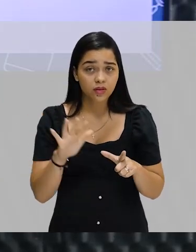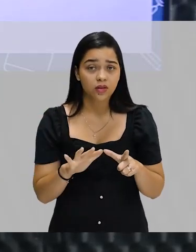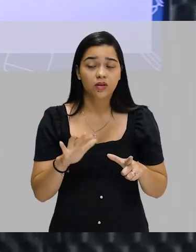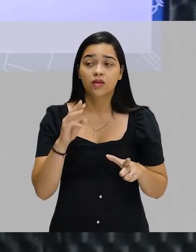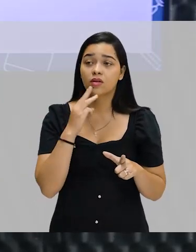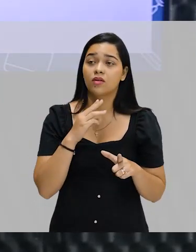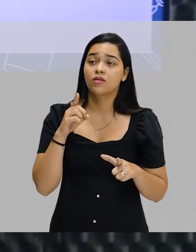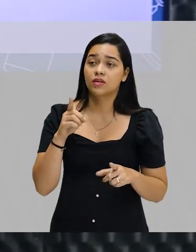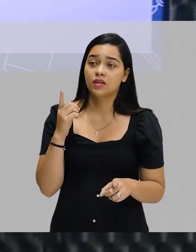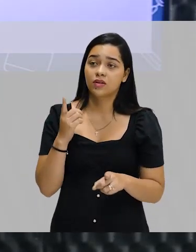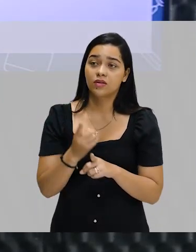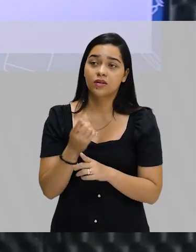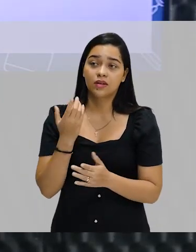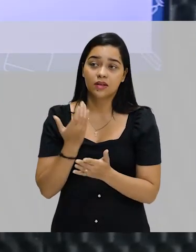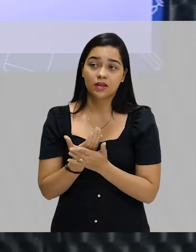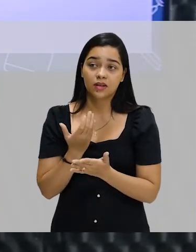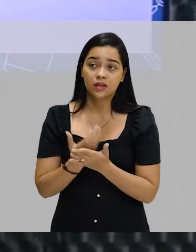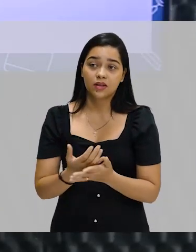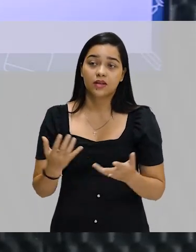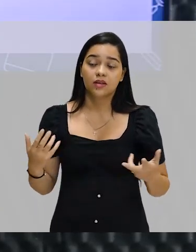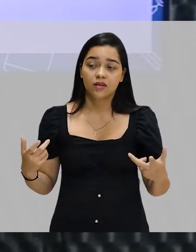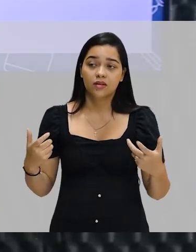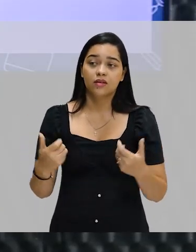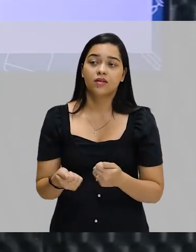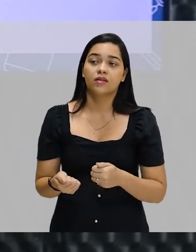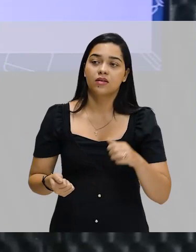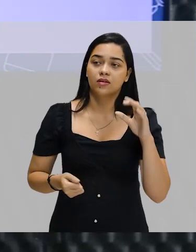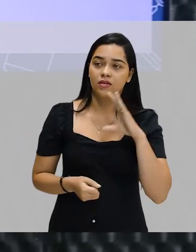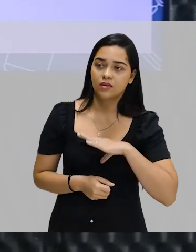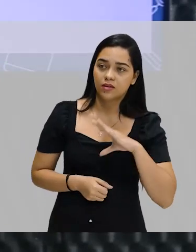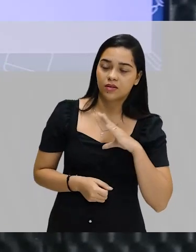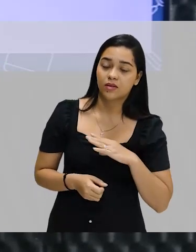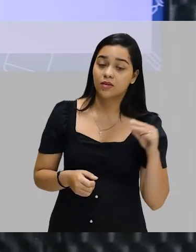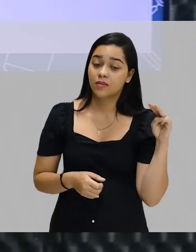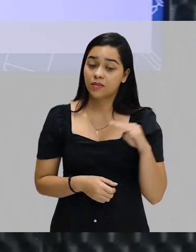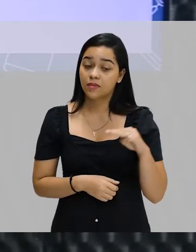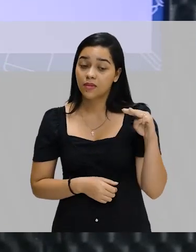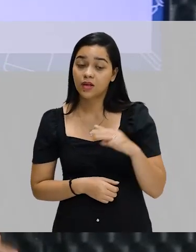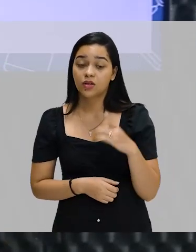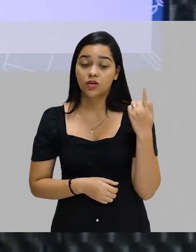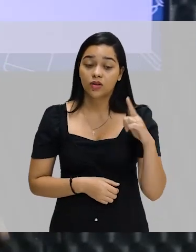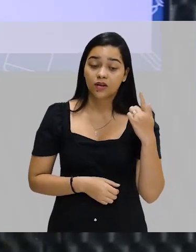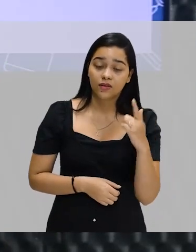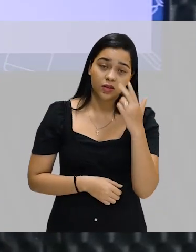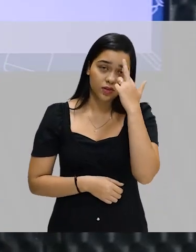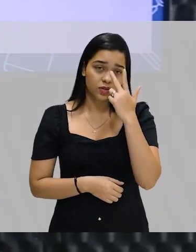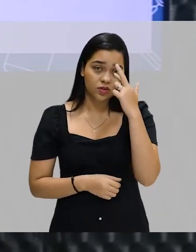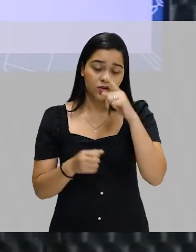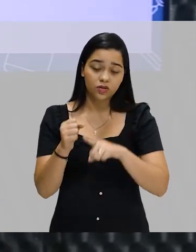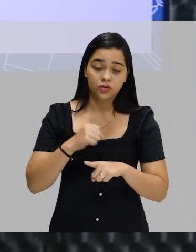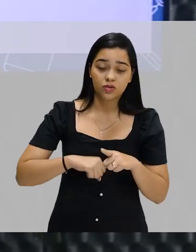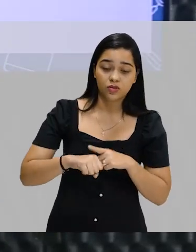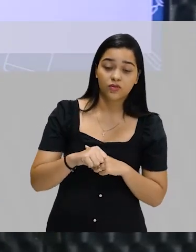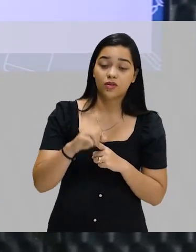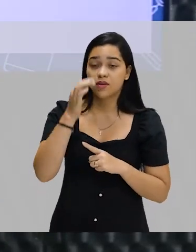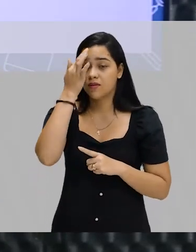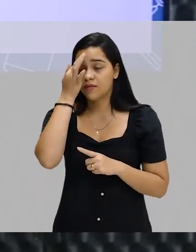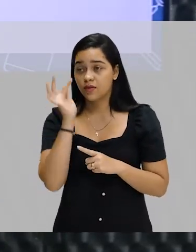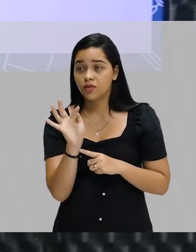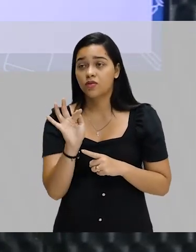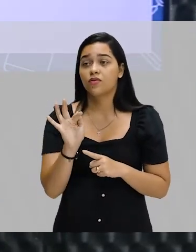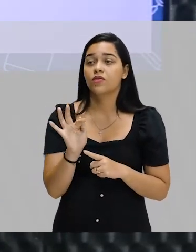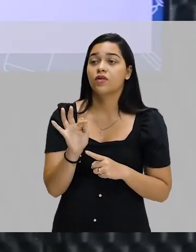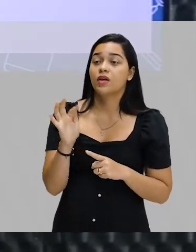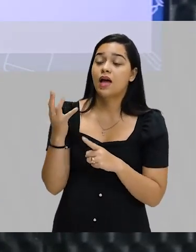Gonçalves Dias você encontra aulas de qualidade de língua portuguesa, de matemática, geografia, história, sociologia,